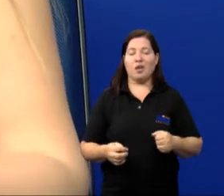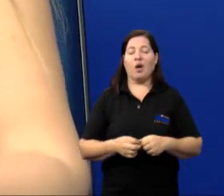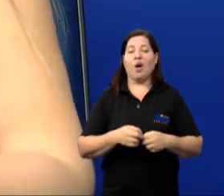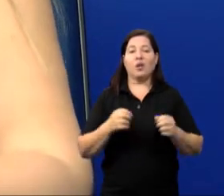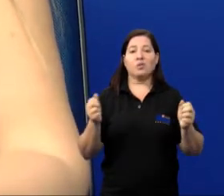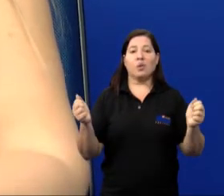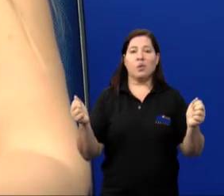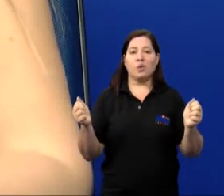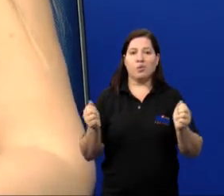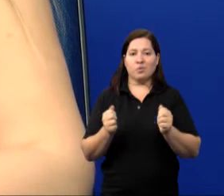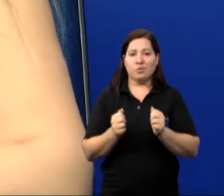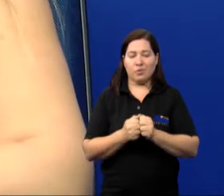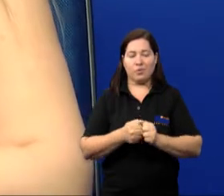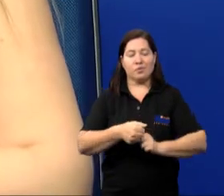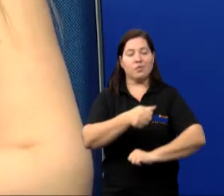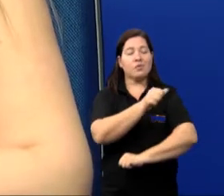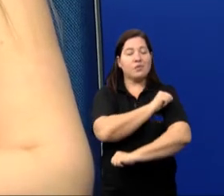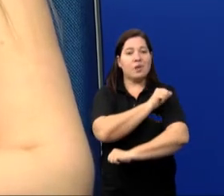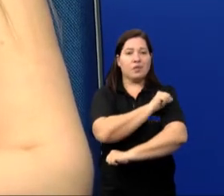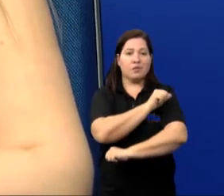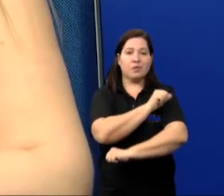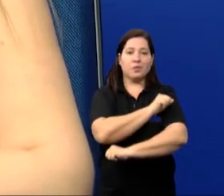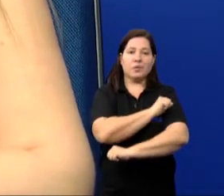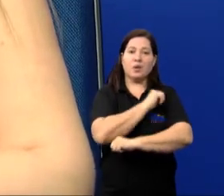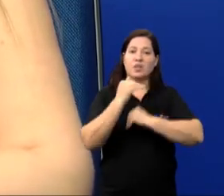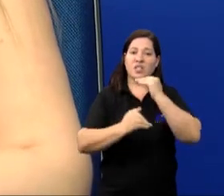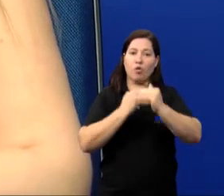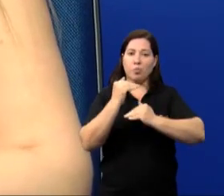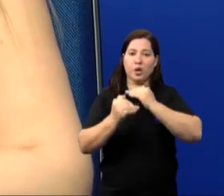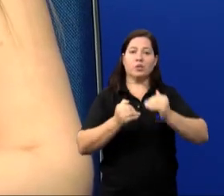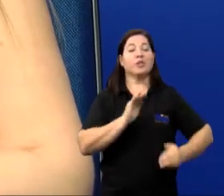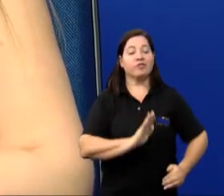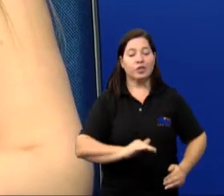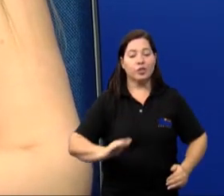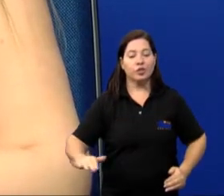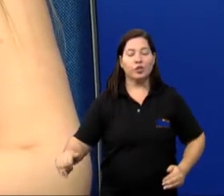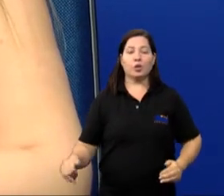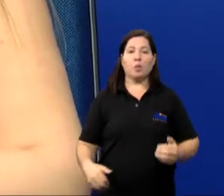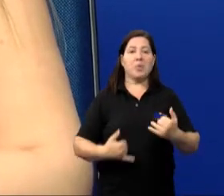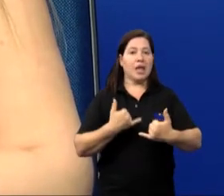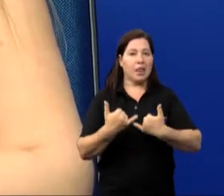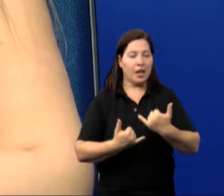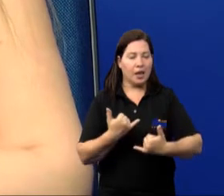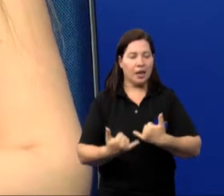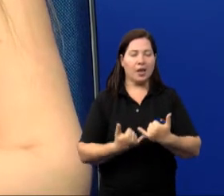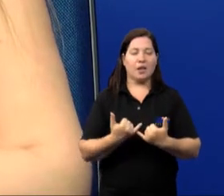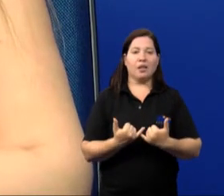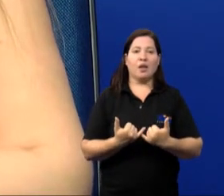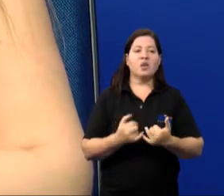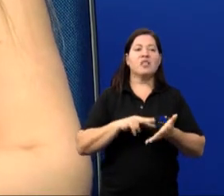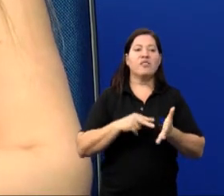as discussões teóricas sobre o desenvolvimento infantil, sobre a questão da brincadeira, sobre o que é brinquedoteca, os